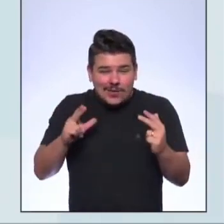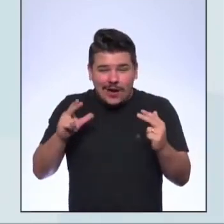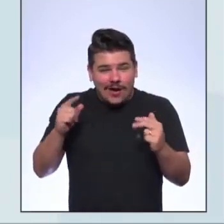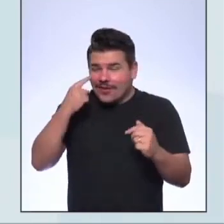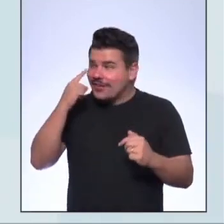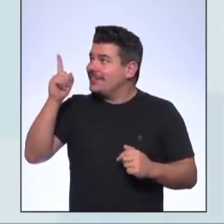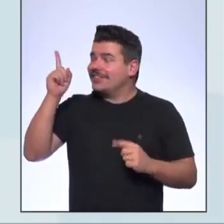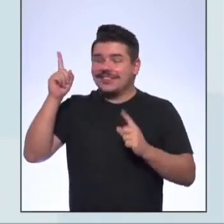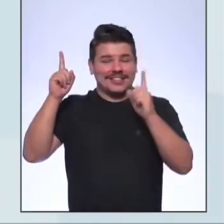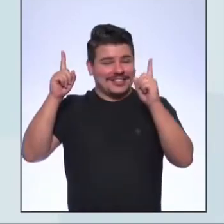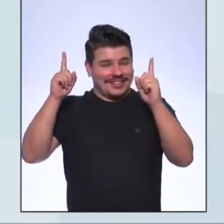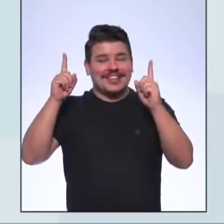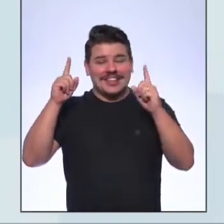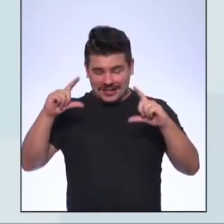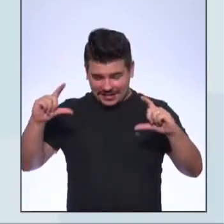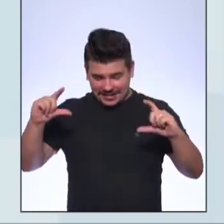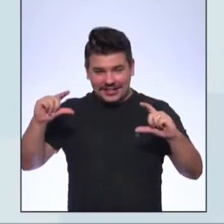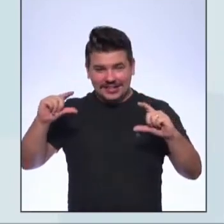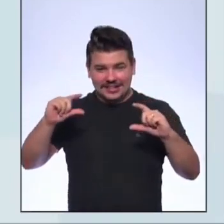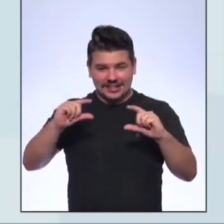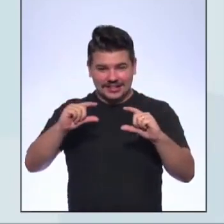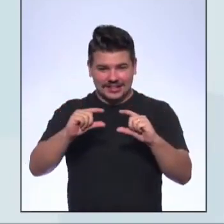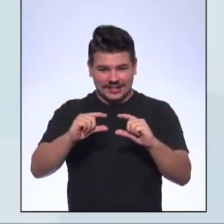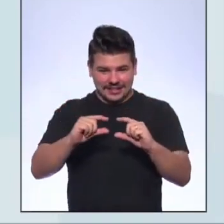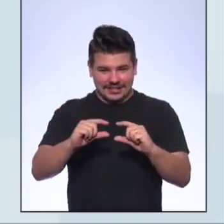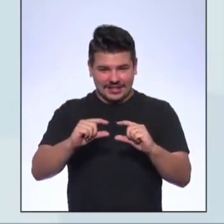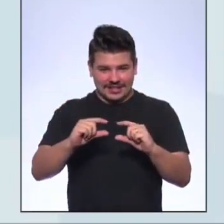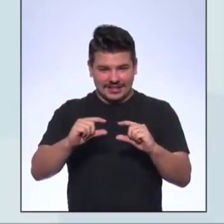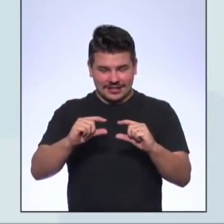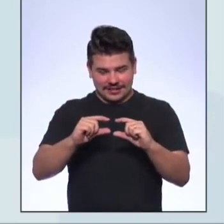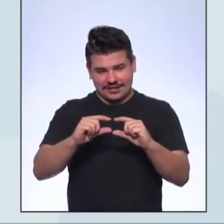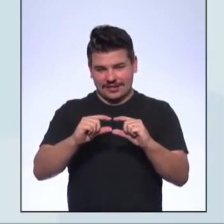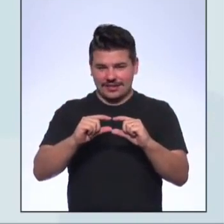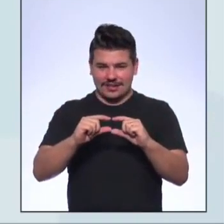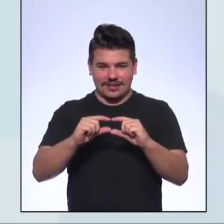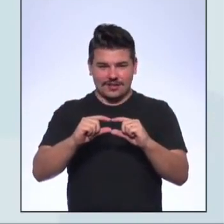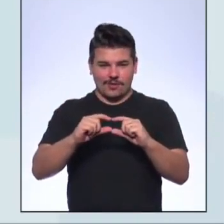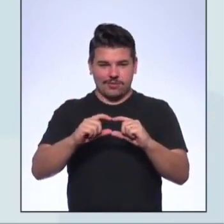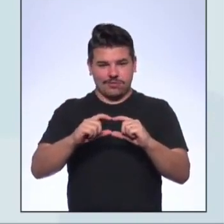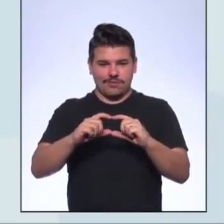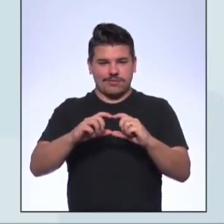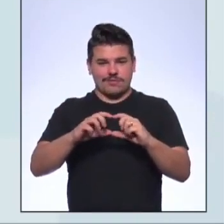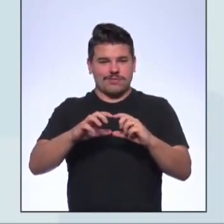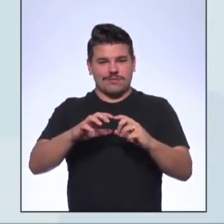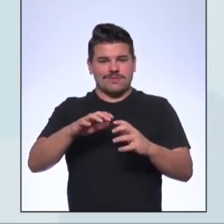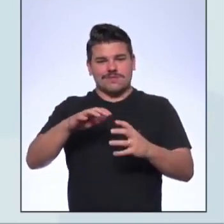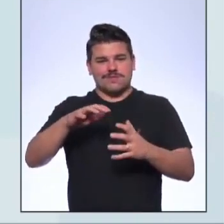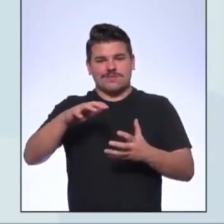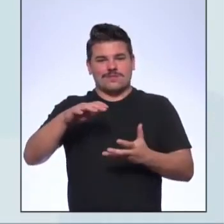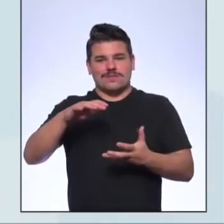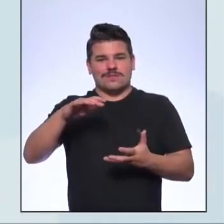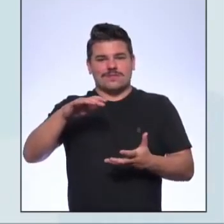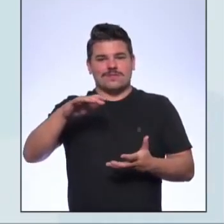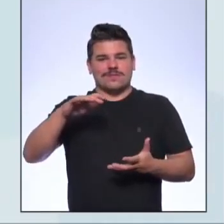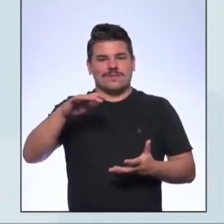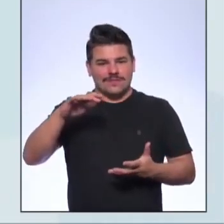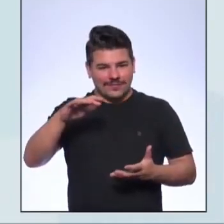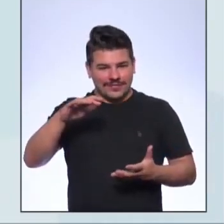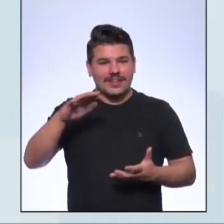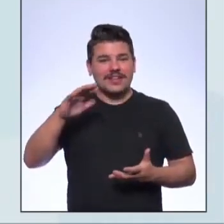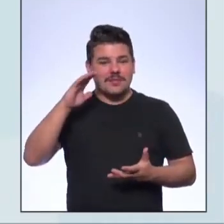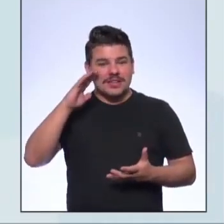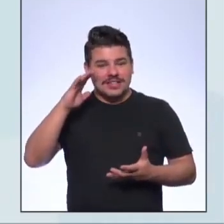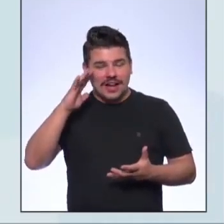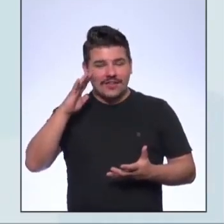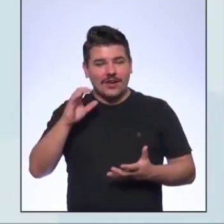ela simplesmente, quando acontecia o processo de reprodução, ela só crescia, ela aumentava de tamanho. Então, com